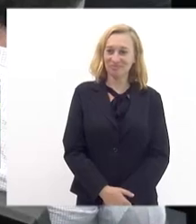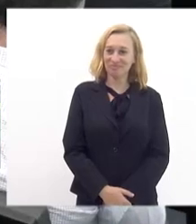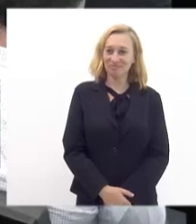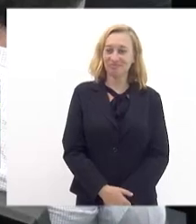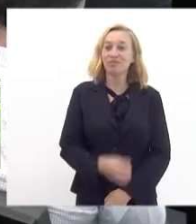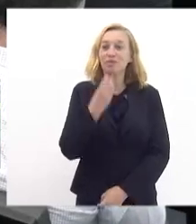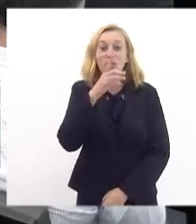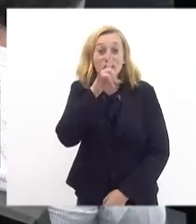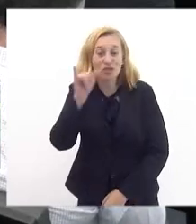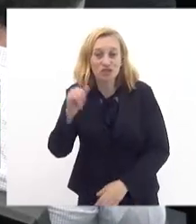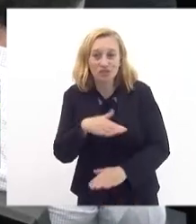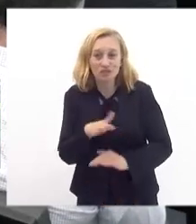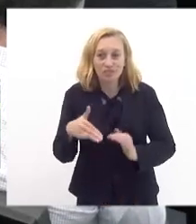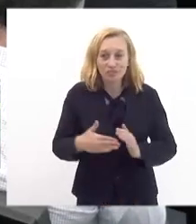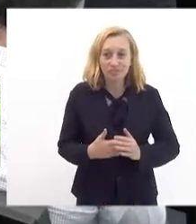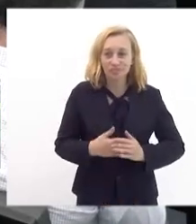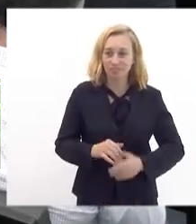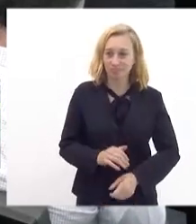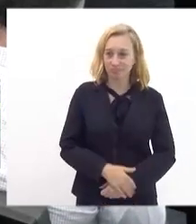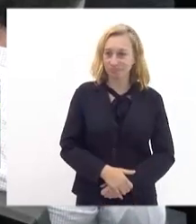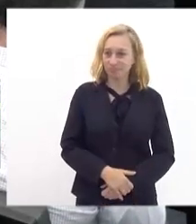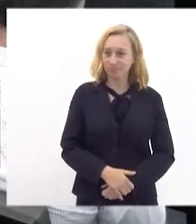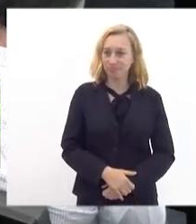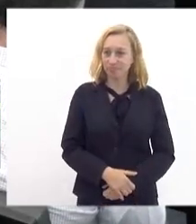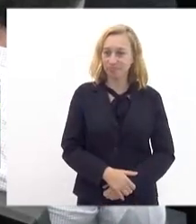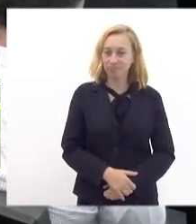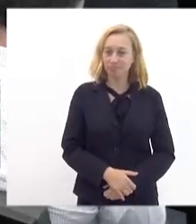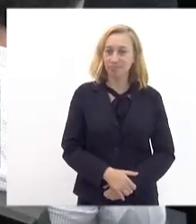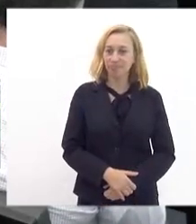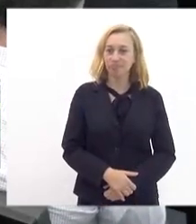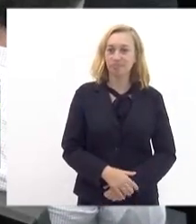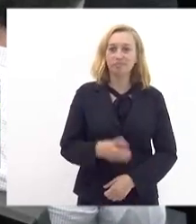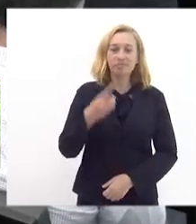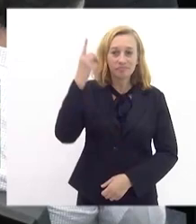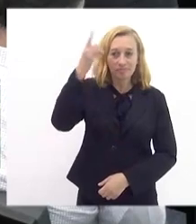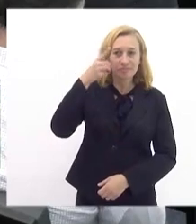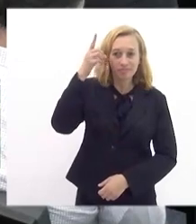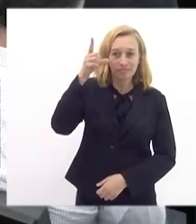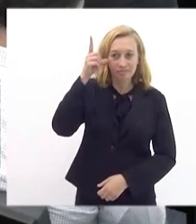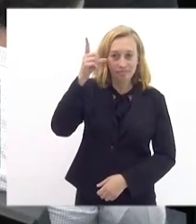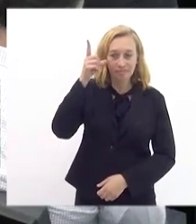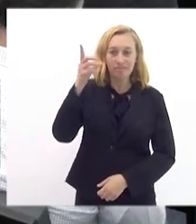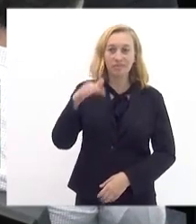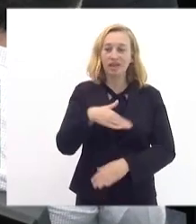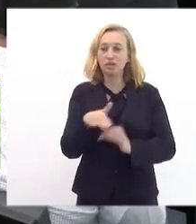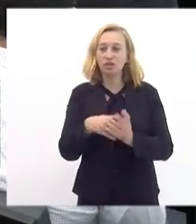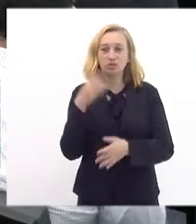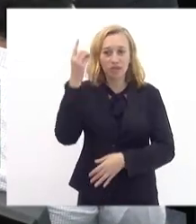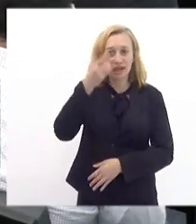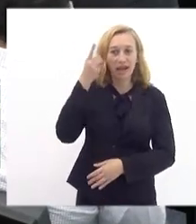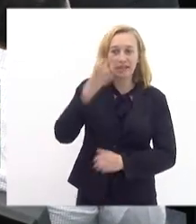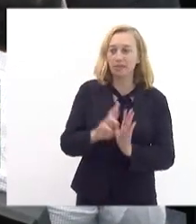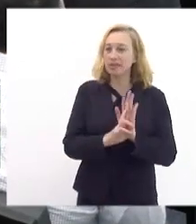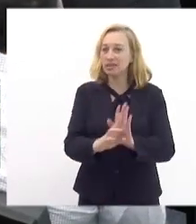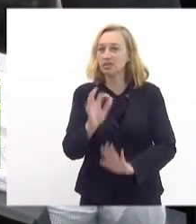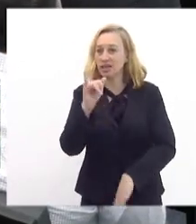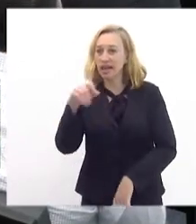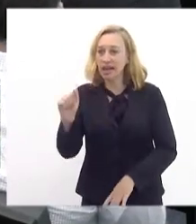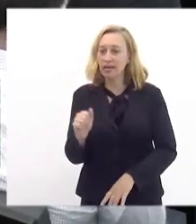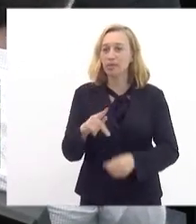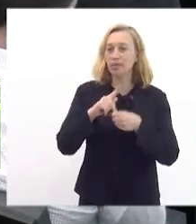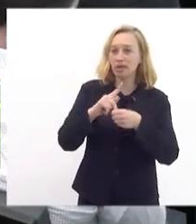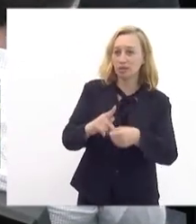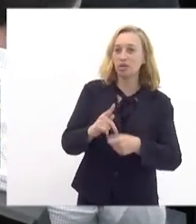Bom dia a todos a todos apesar de ciúme deputados a procurador a presidente do Inea